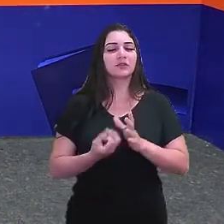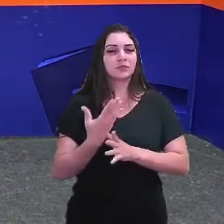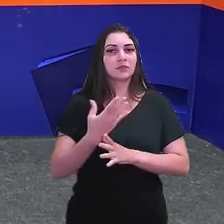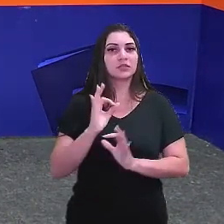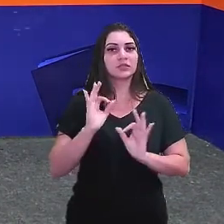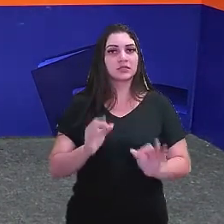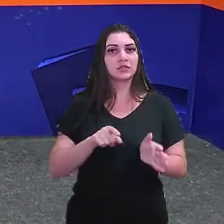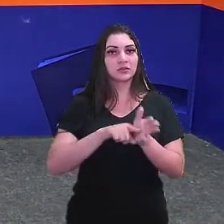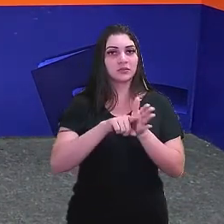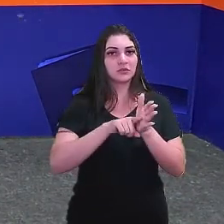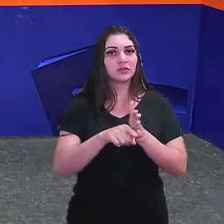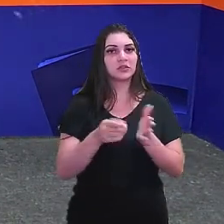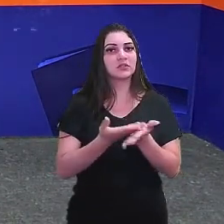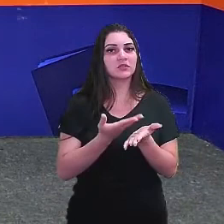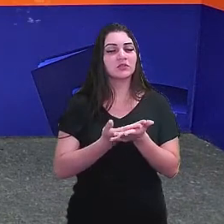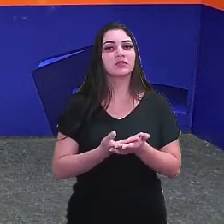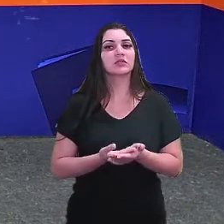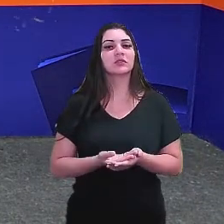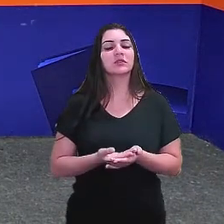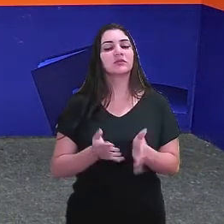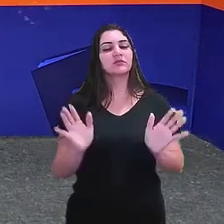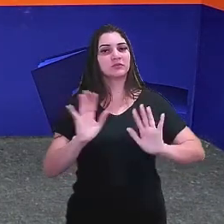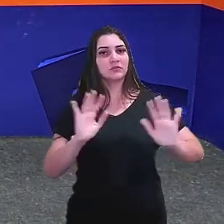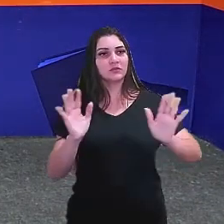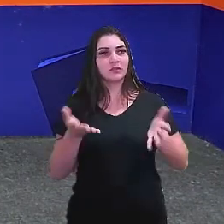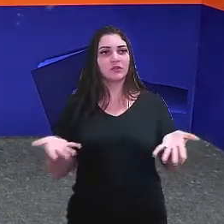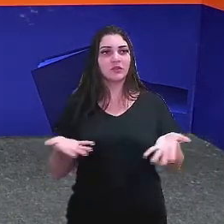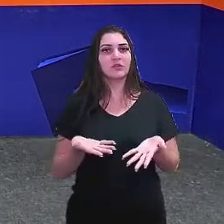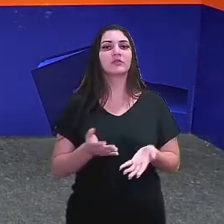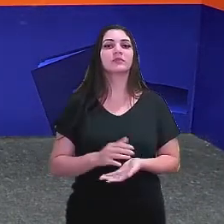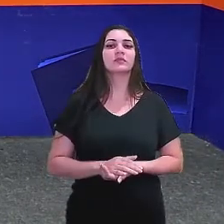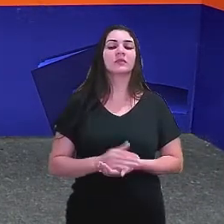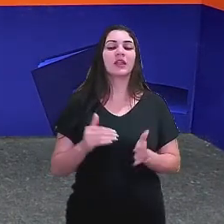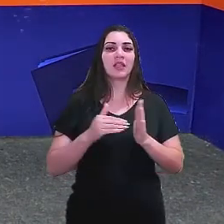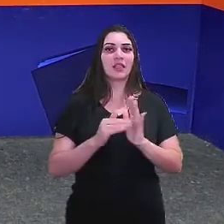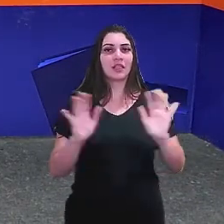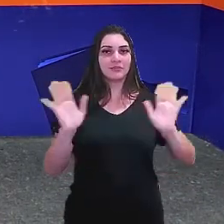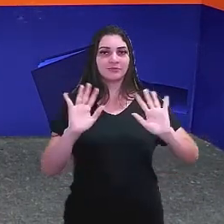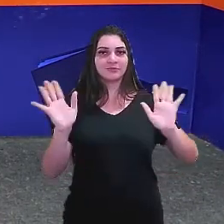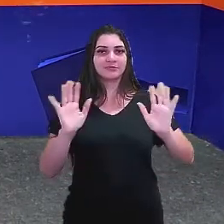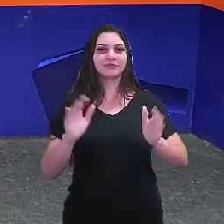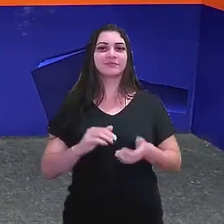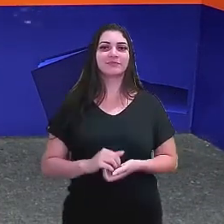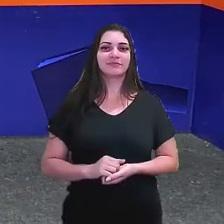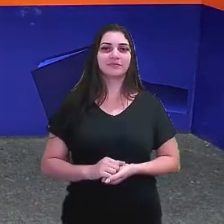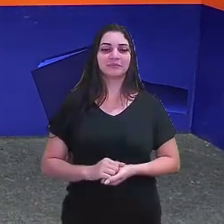Pesquisem e estudem. Vou me despedindo agora. Tchau, tchau. Até a próxima.